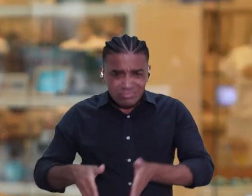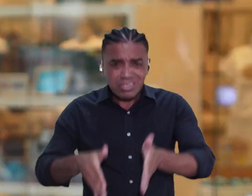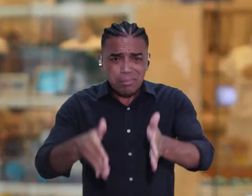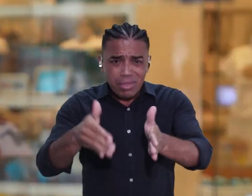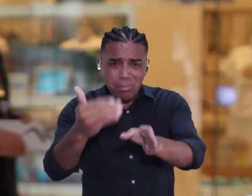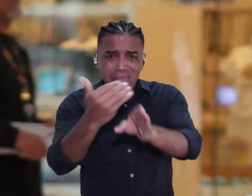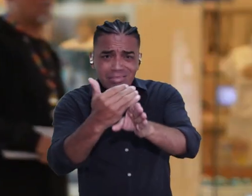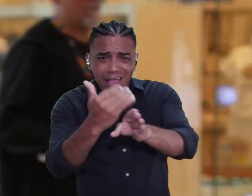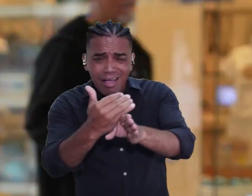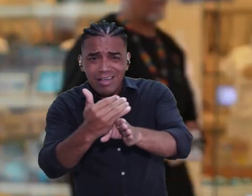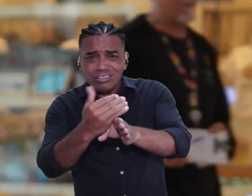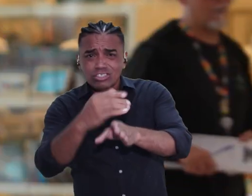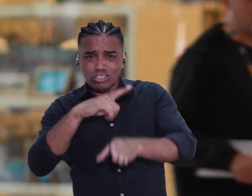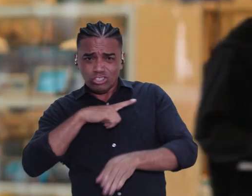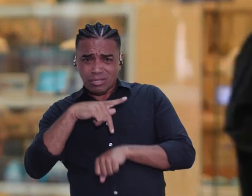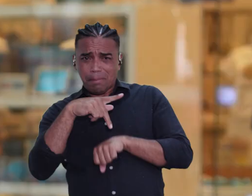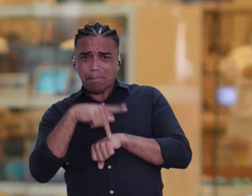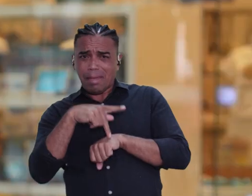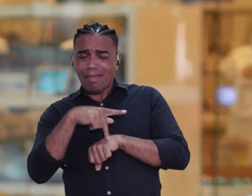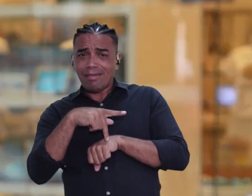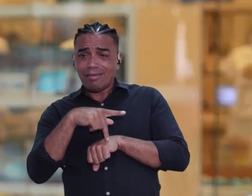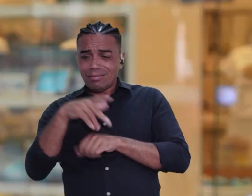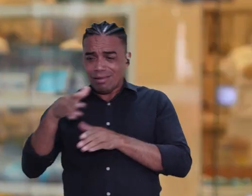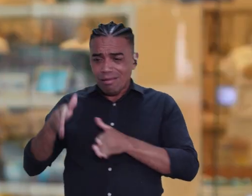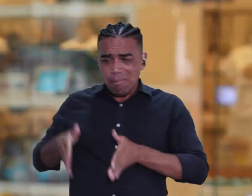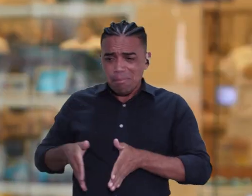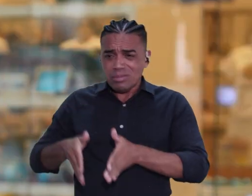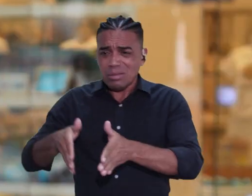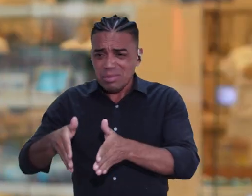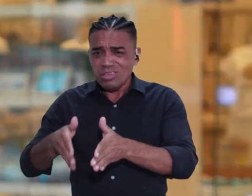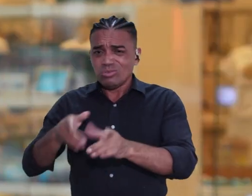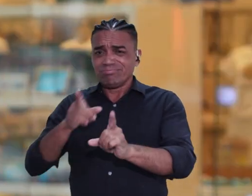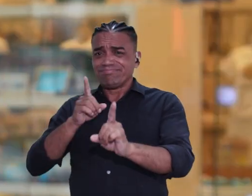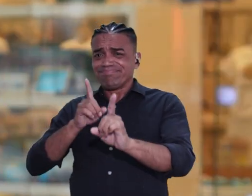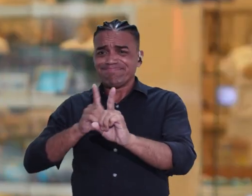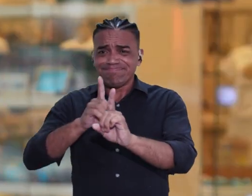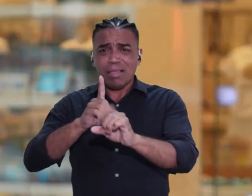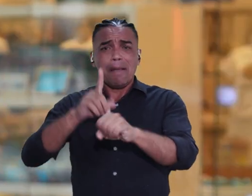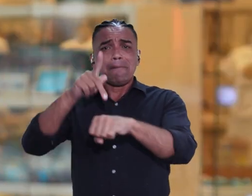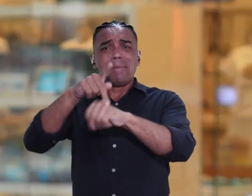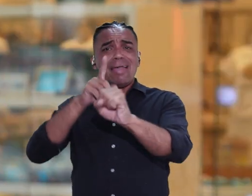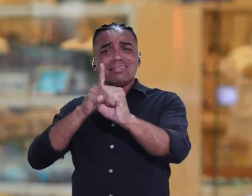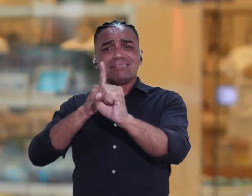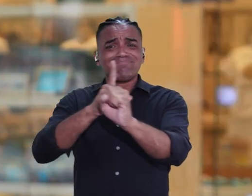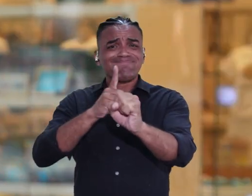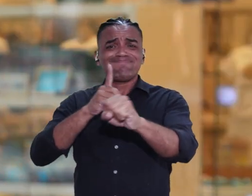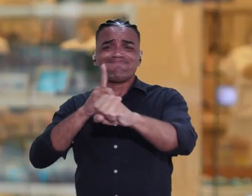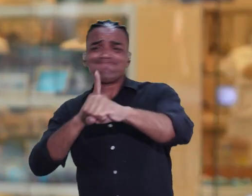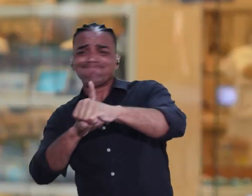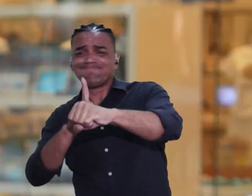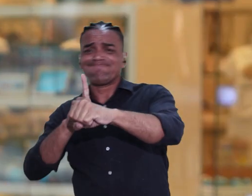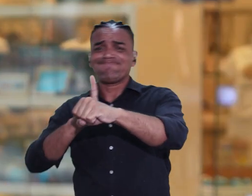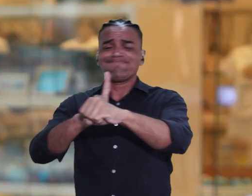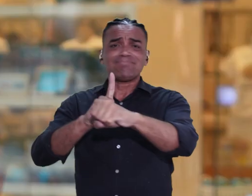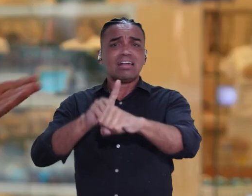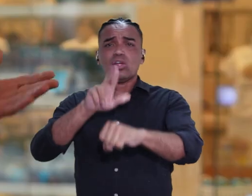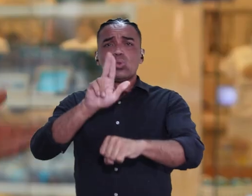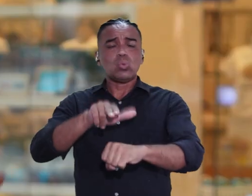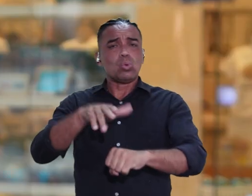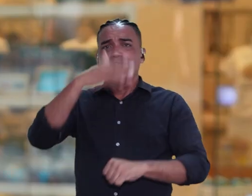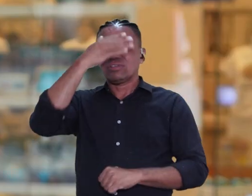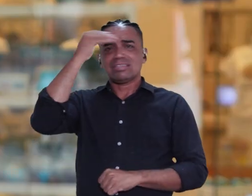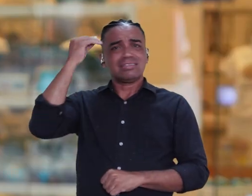tinha uma pedra no meio do caminho, tinha uma pedra no meio do caminho, tinha uma pedra.